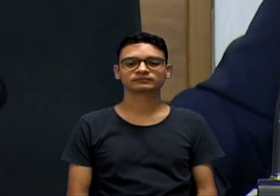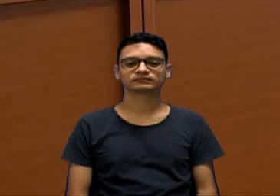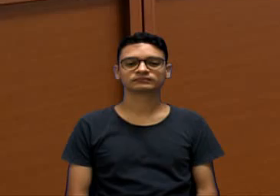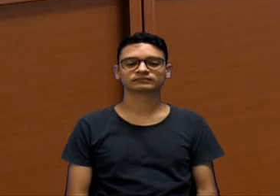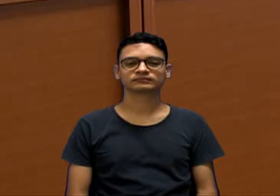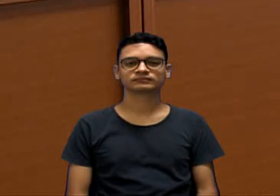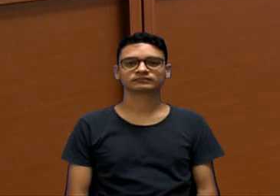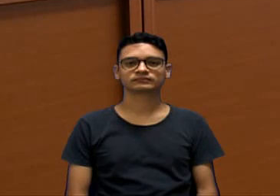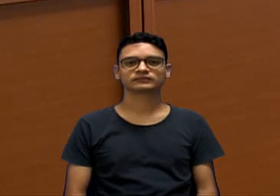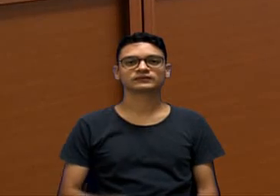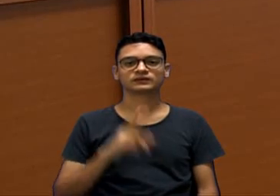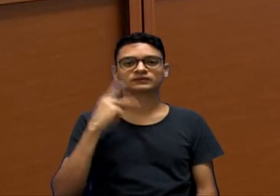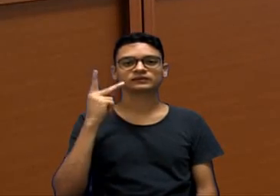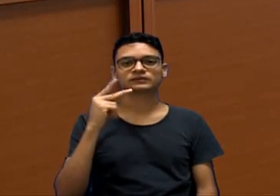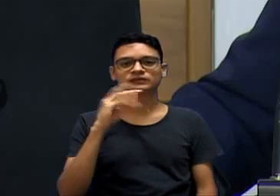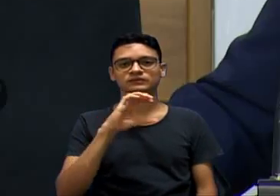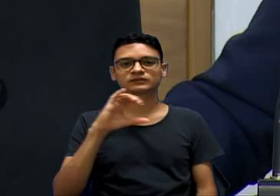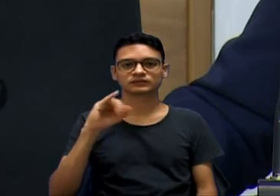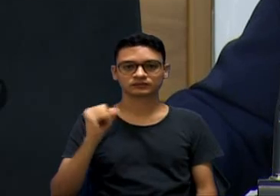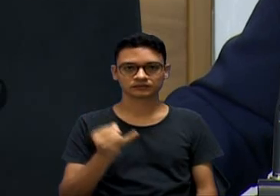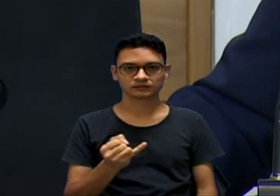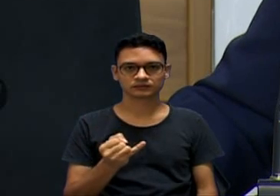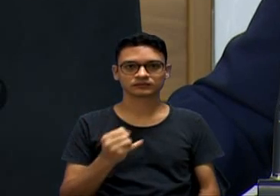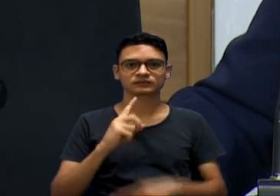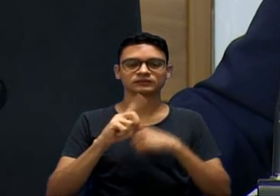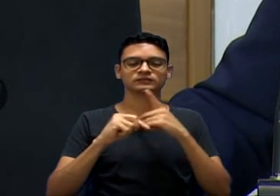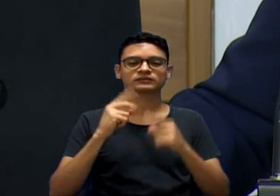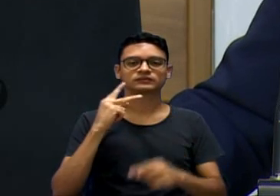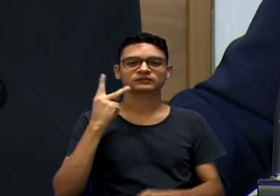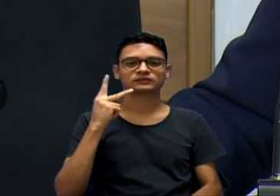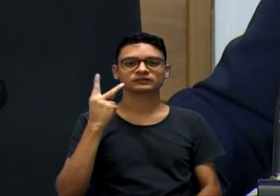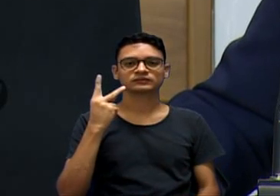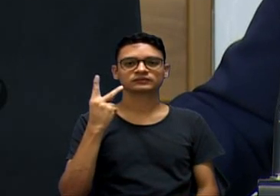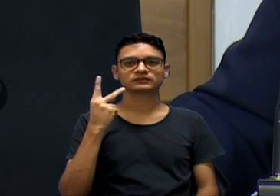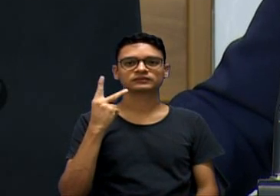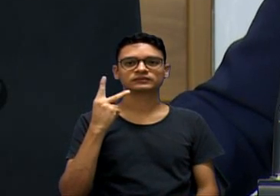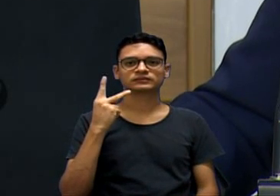Um minuto. Vereador Cícero, depois vereador.